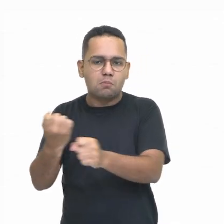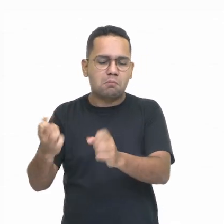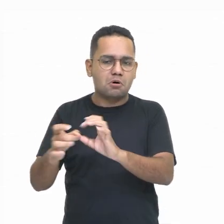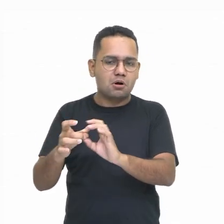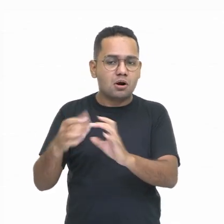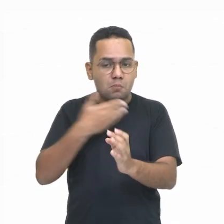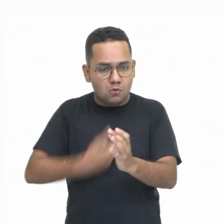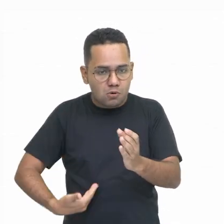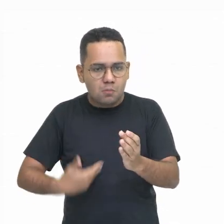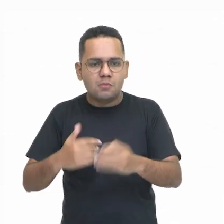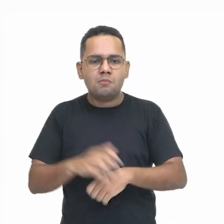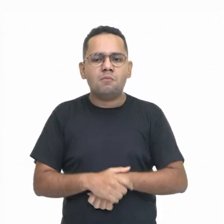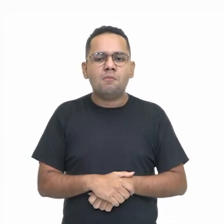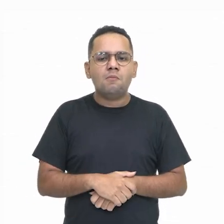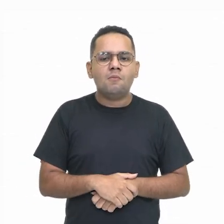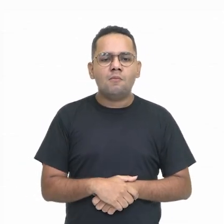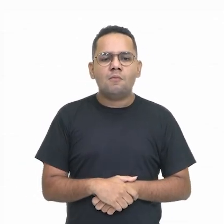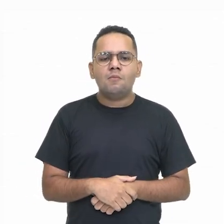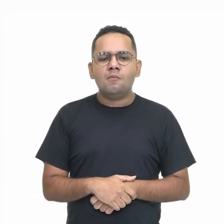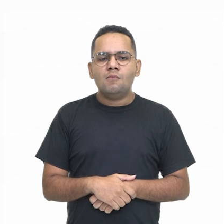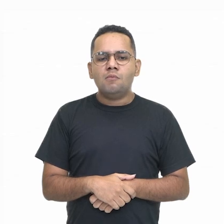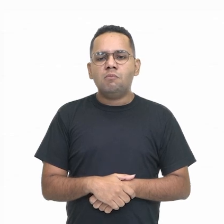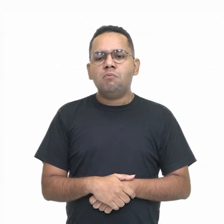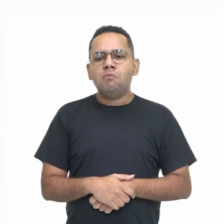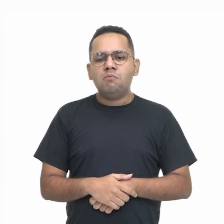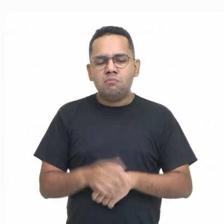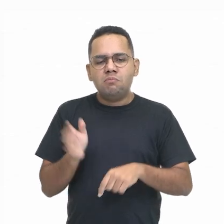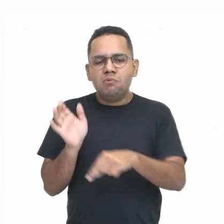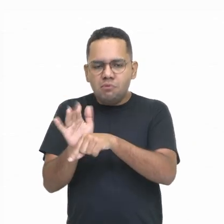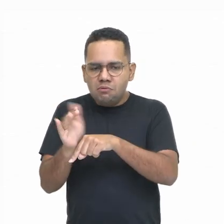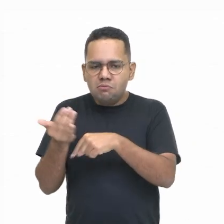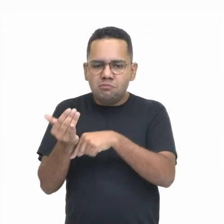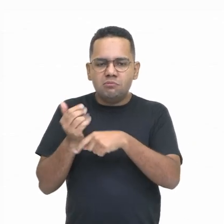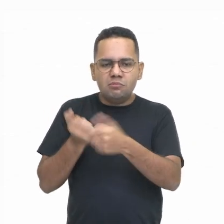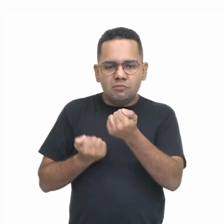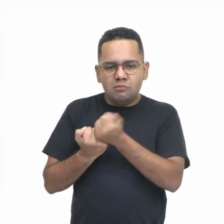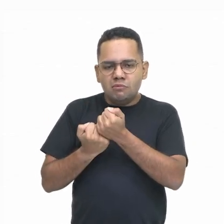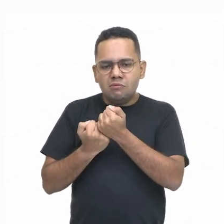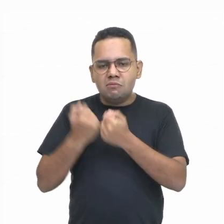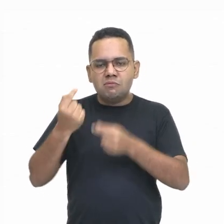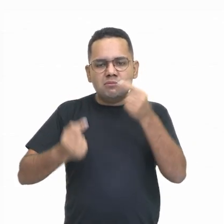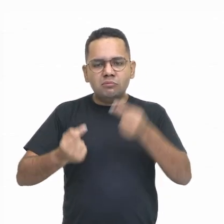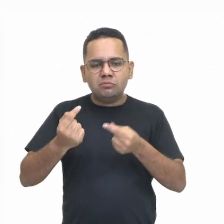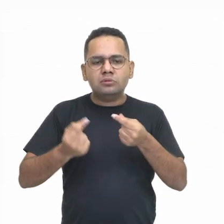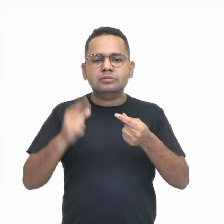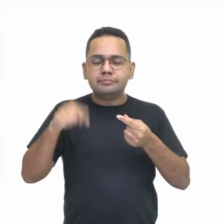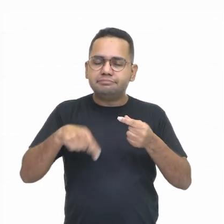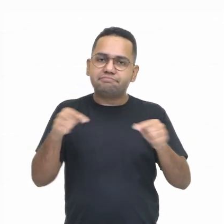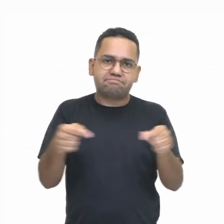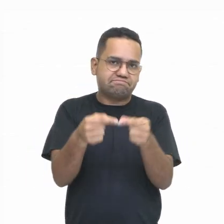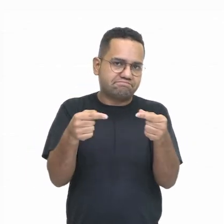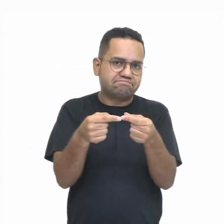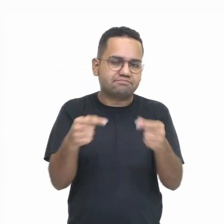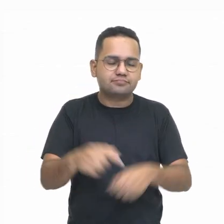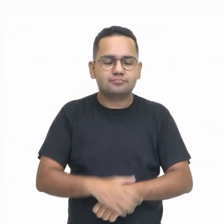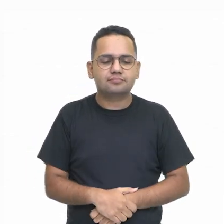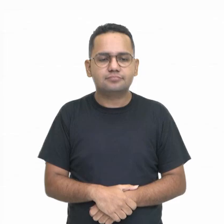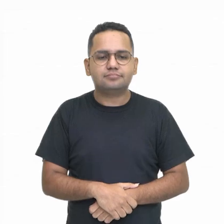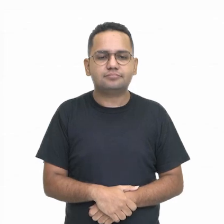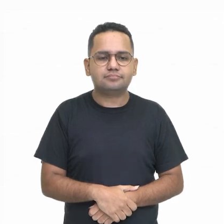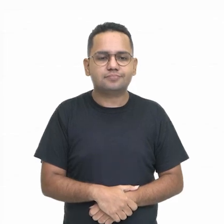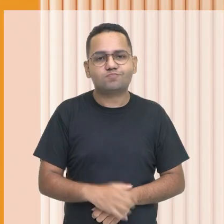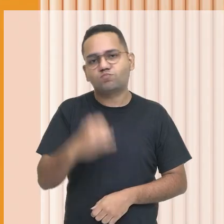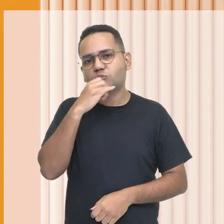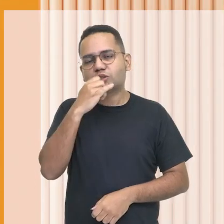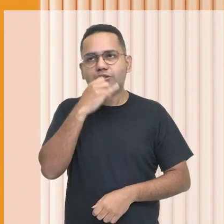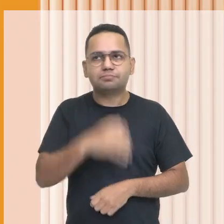mais comuns de clientelismo. Por exemplo, o fulano de tal